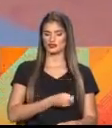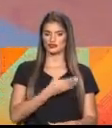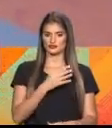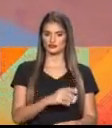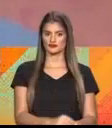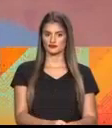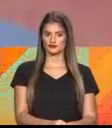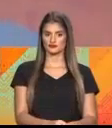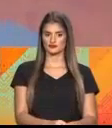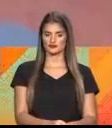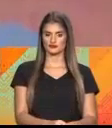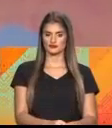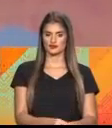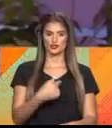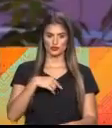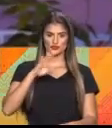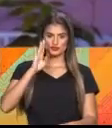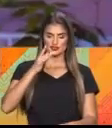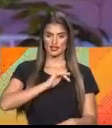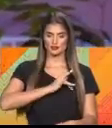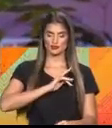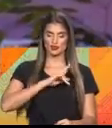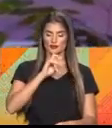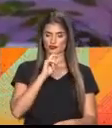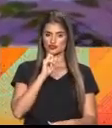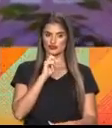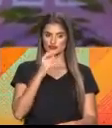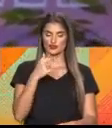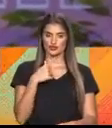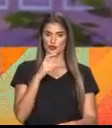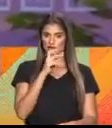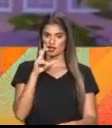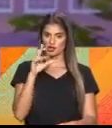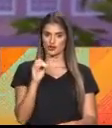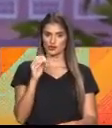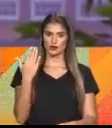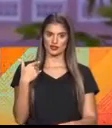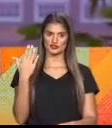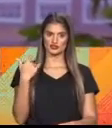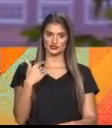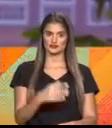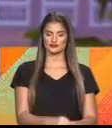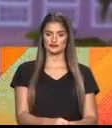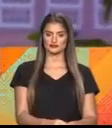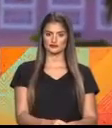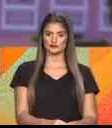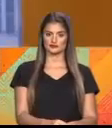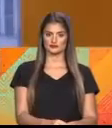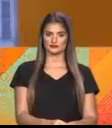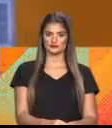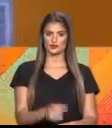apaixonado. Eu nem sei, amor, talvez eu tenha errado.